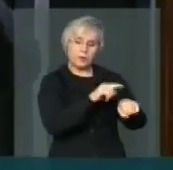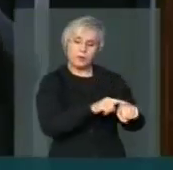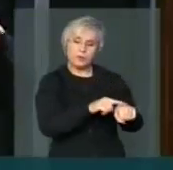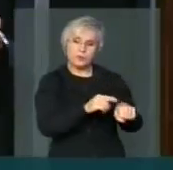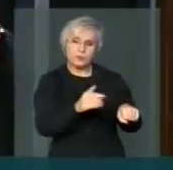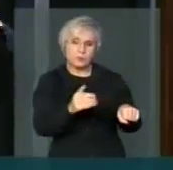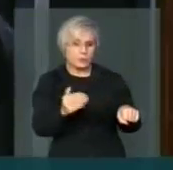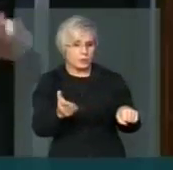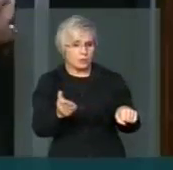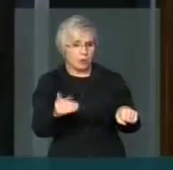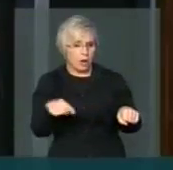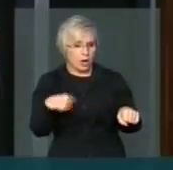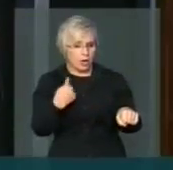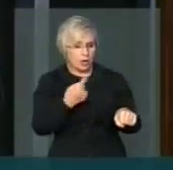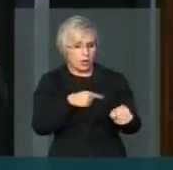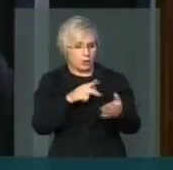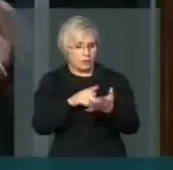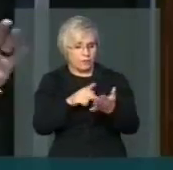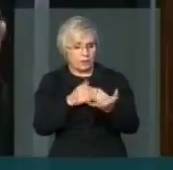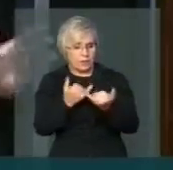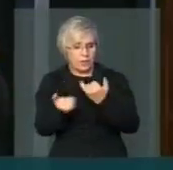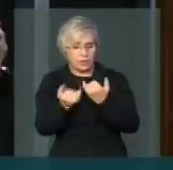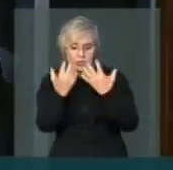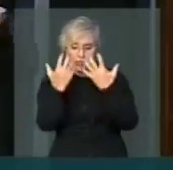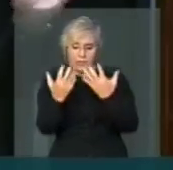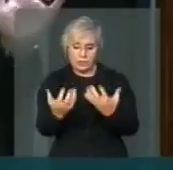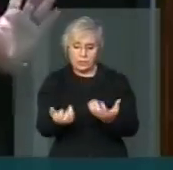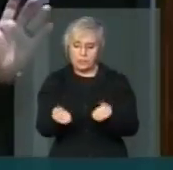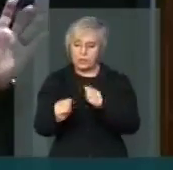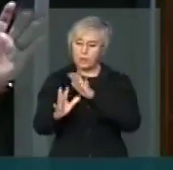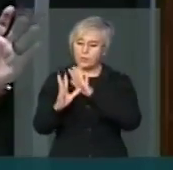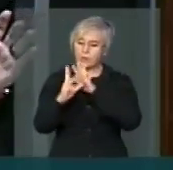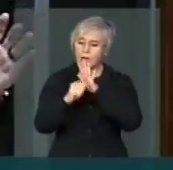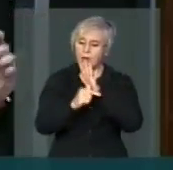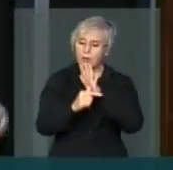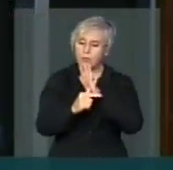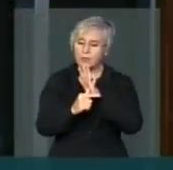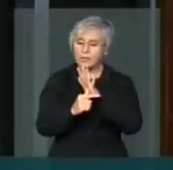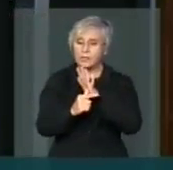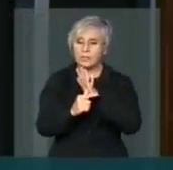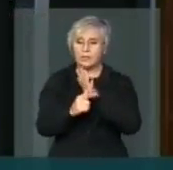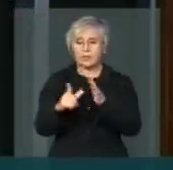estaremos sendo coniventes com a roubalheira que tanto criticamos aqui.